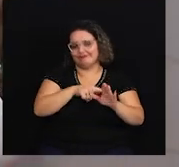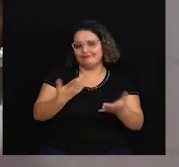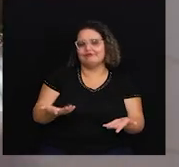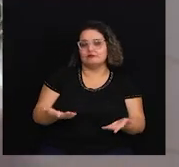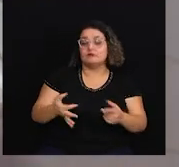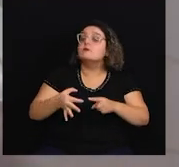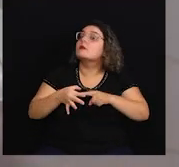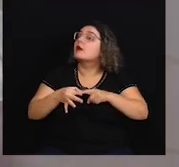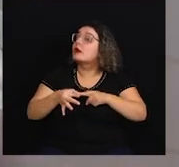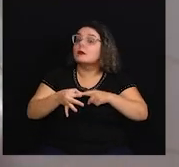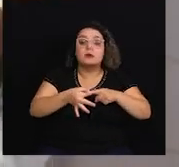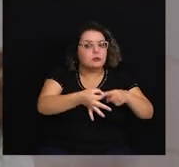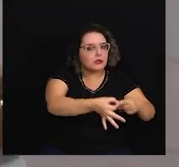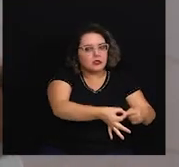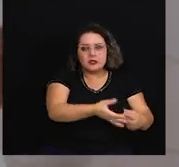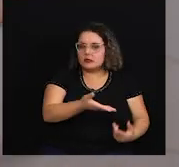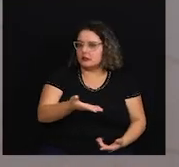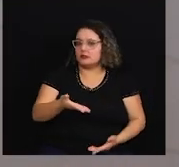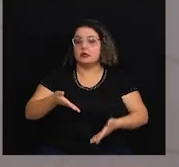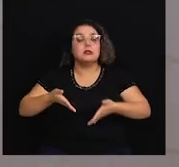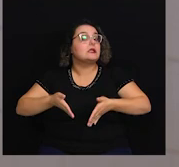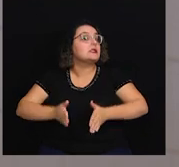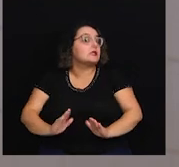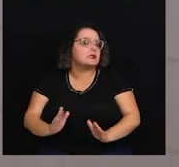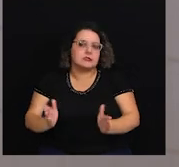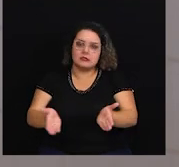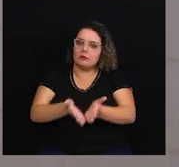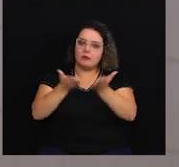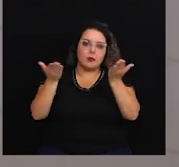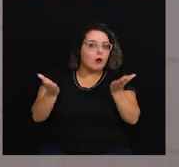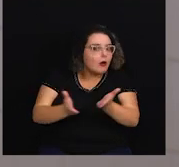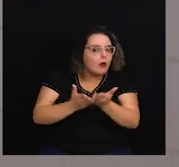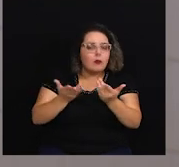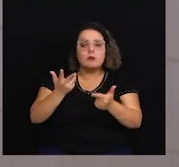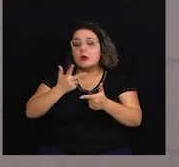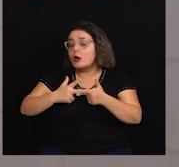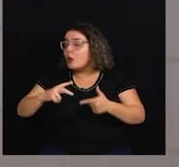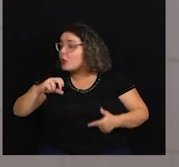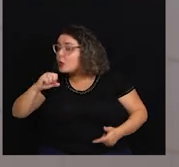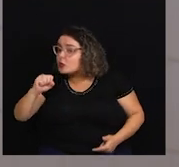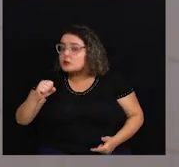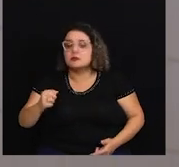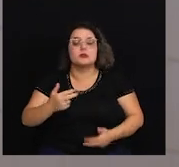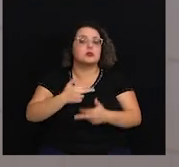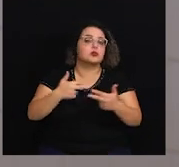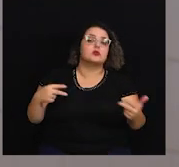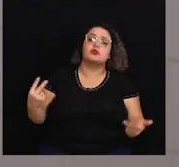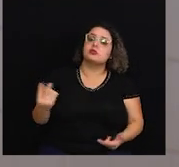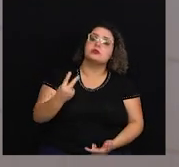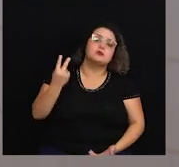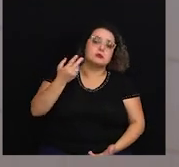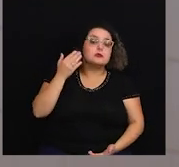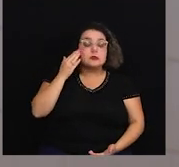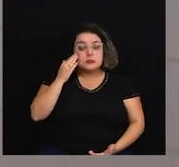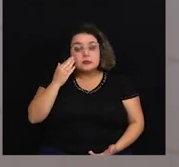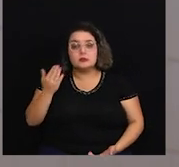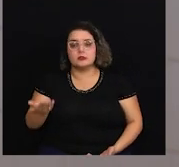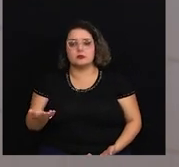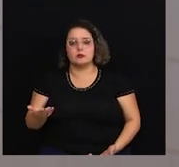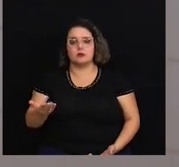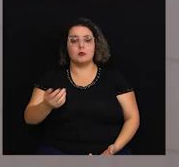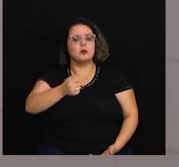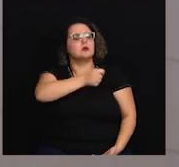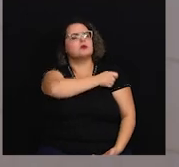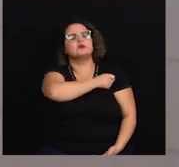periferia nascer pobre conquistar as coisas os valores serão meus